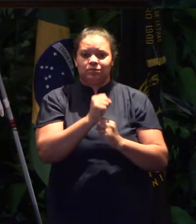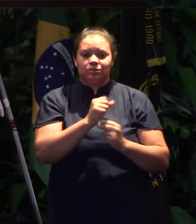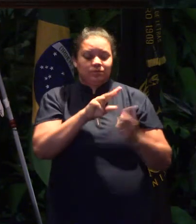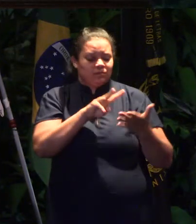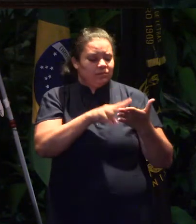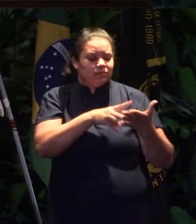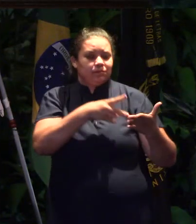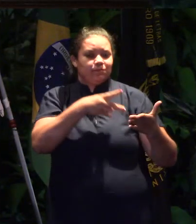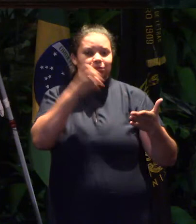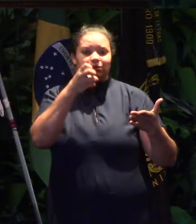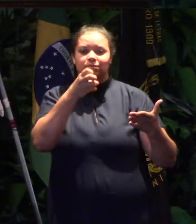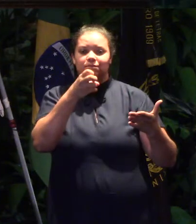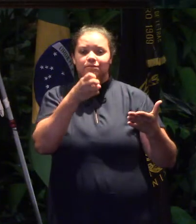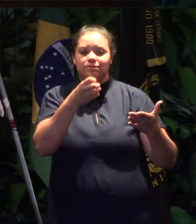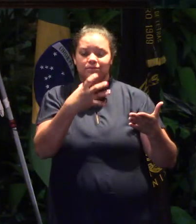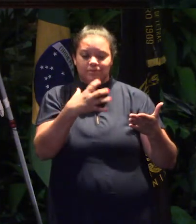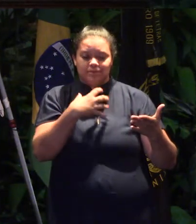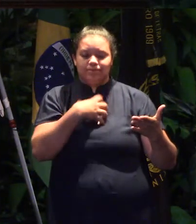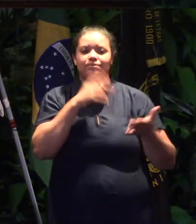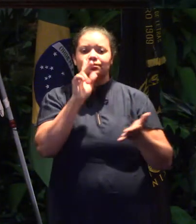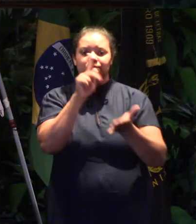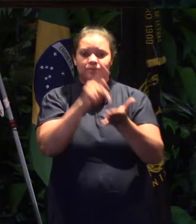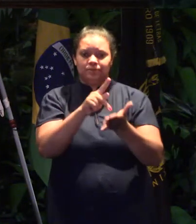pouco de